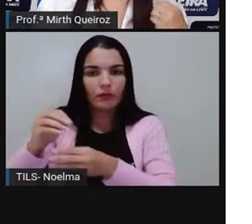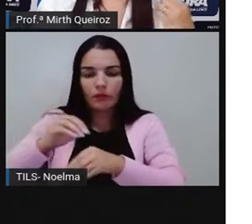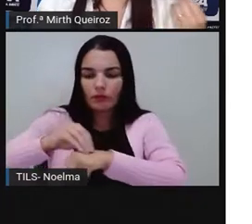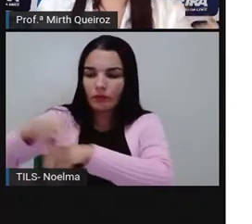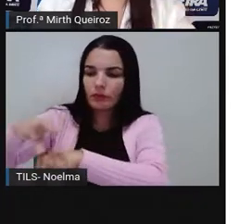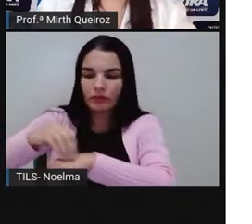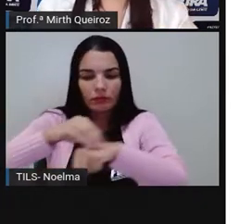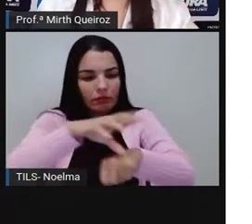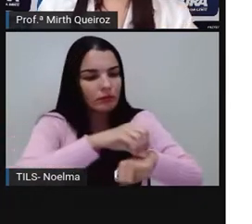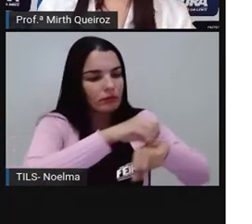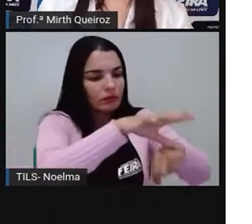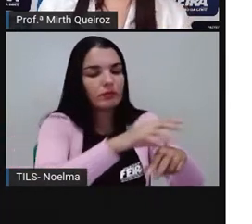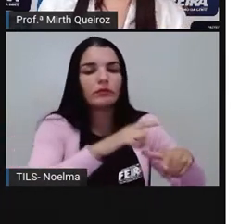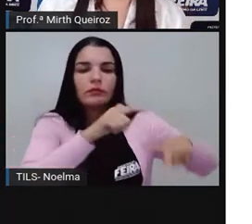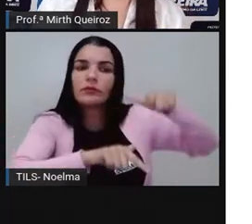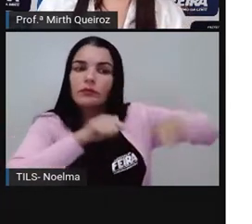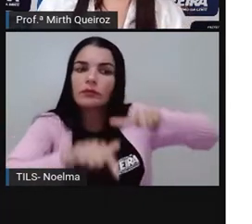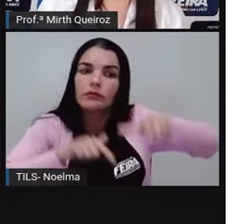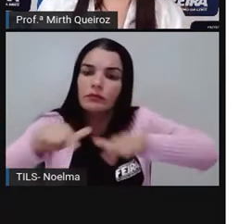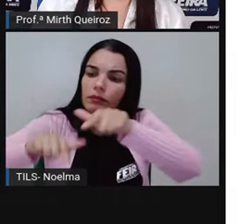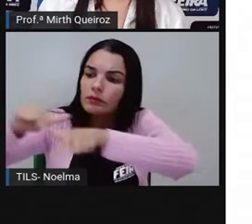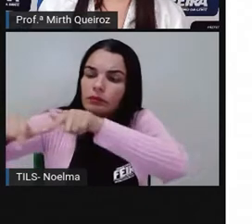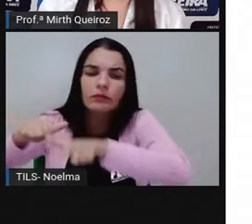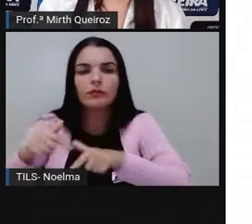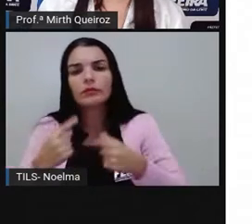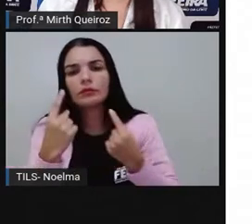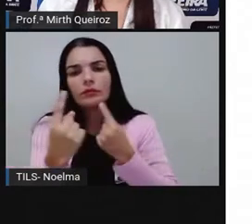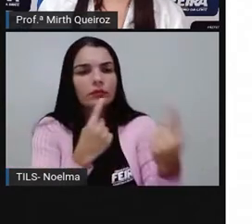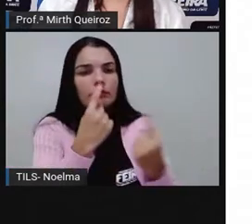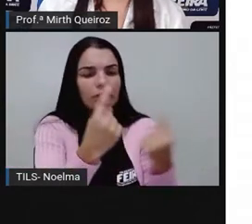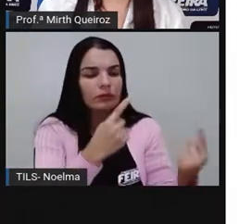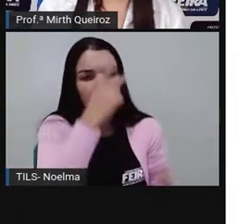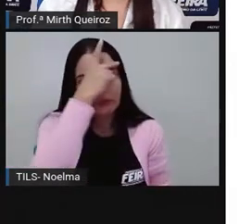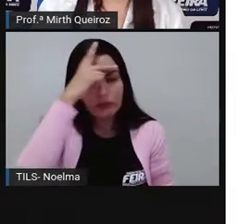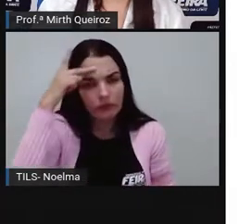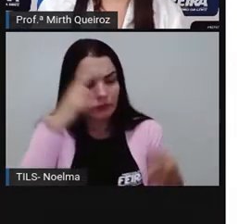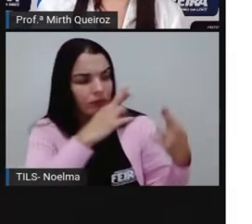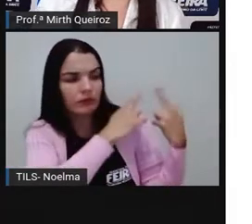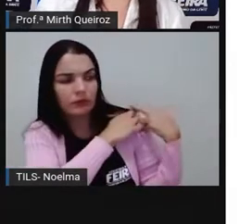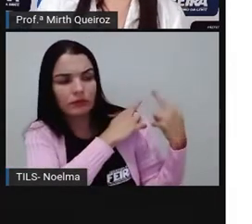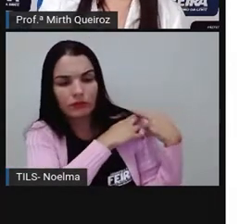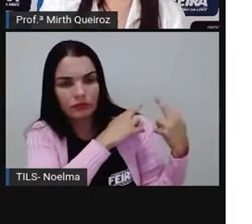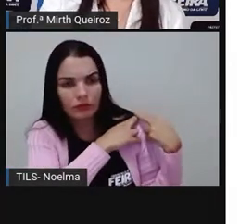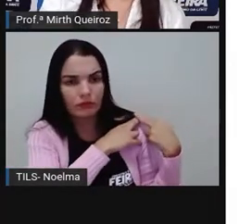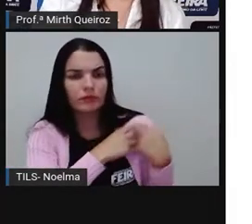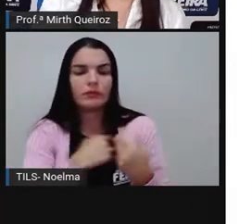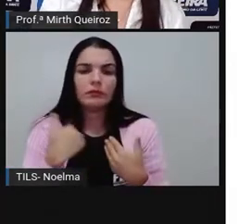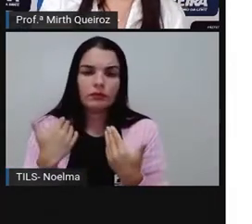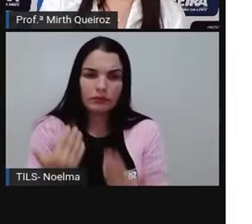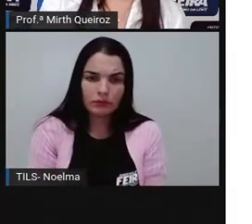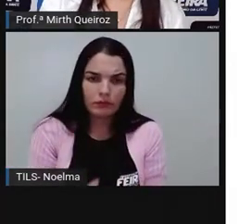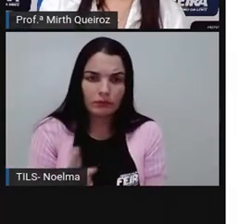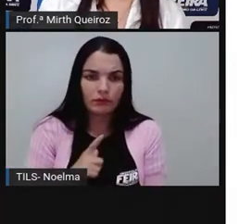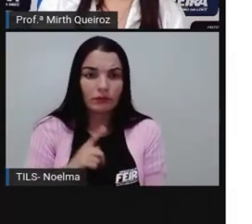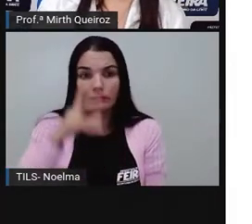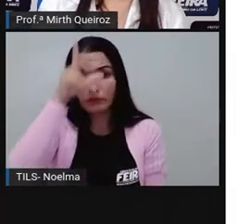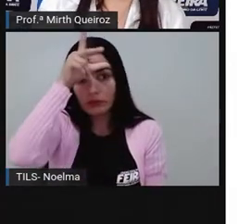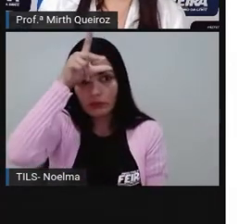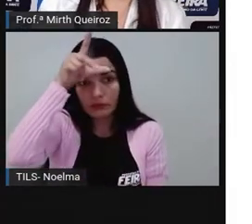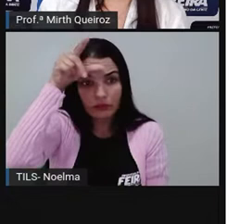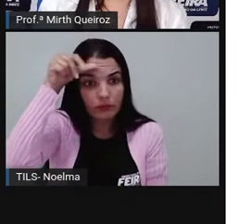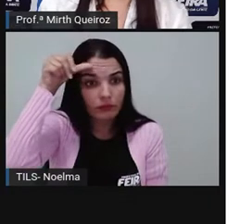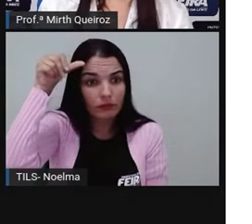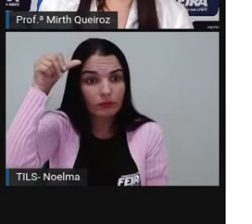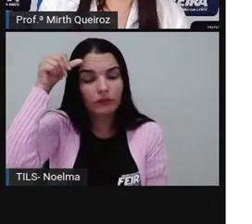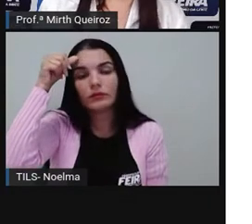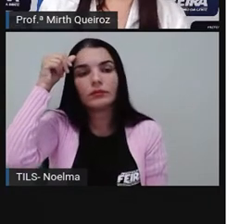funções, as funções para o governador administrar esses estados, vários governadores, vários estados, né? Nós temos aí os prefeitos, né? Que